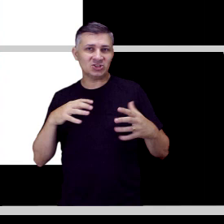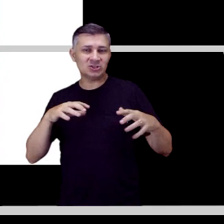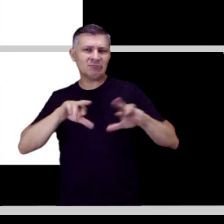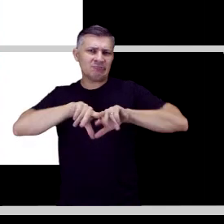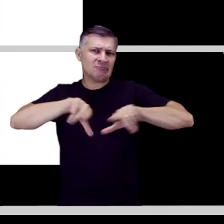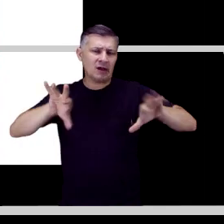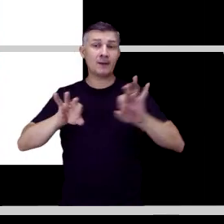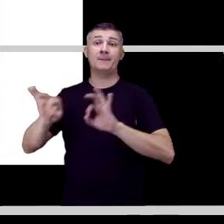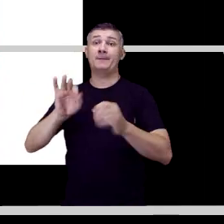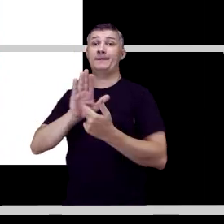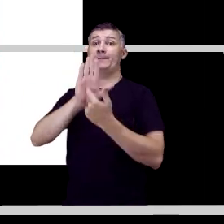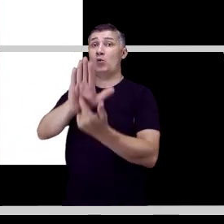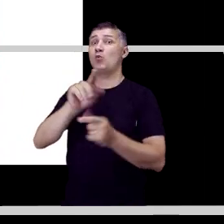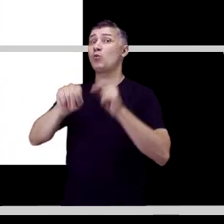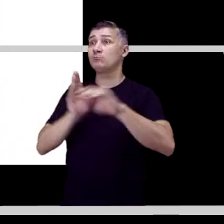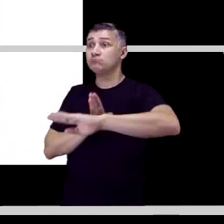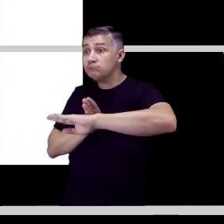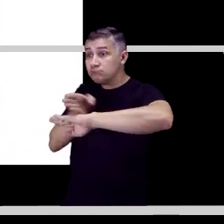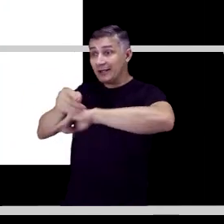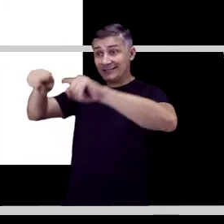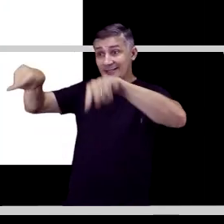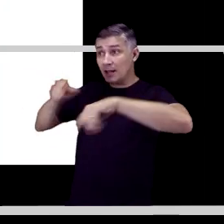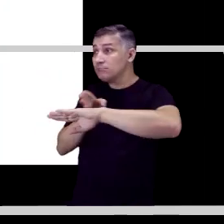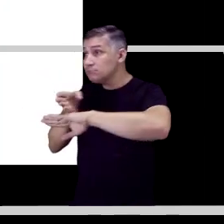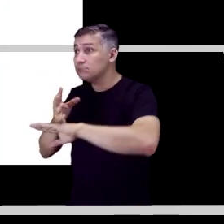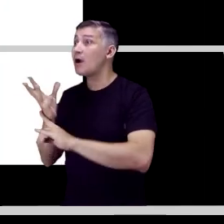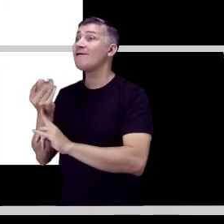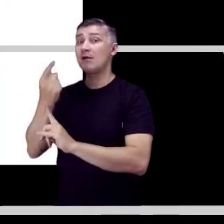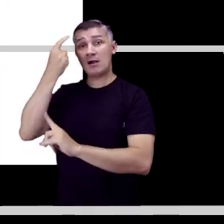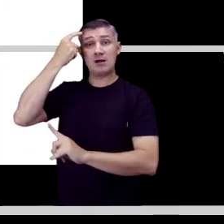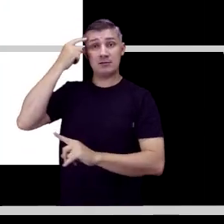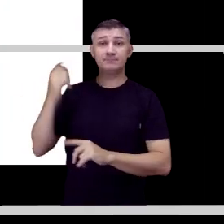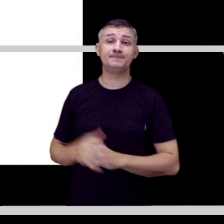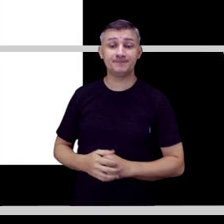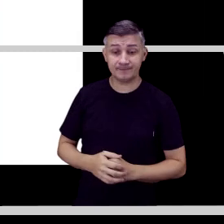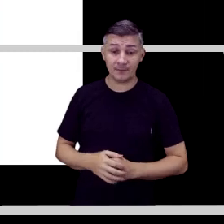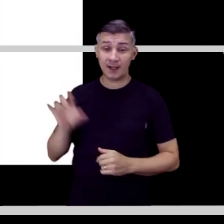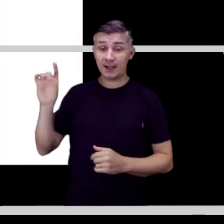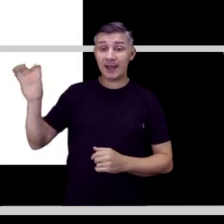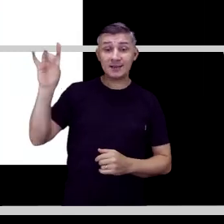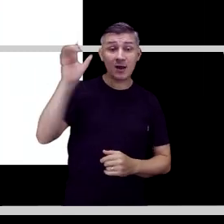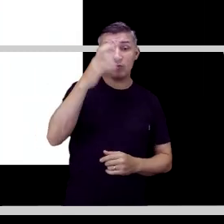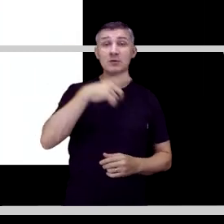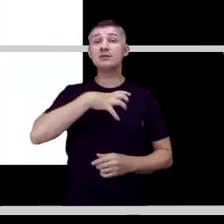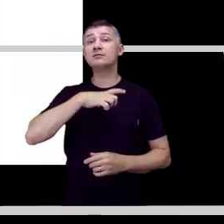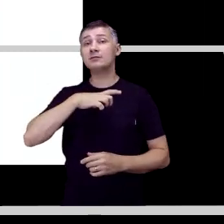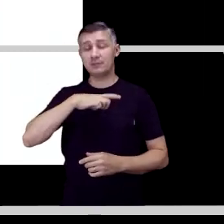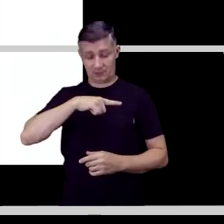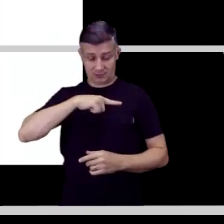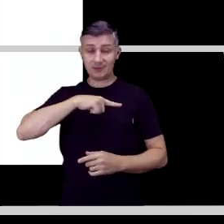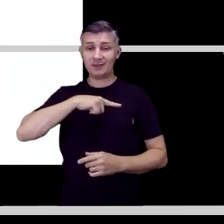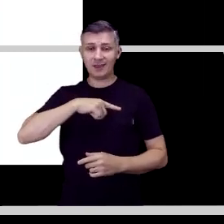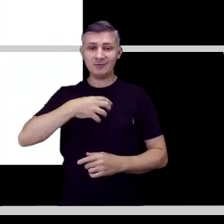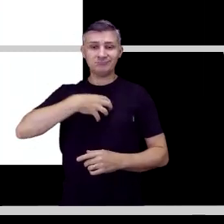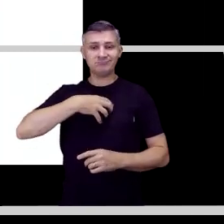escala e preparando para ver essa explosão em cada uma das obras. Aí a gente pode ver como cada uma delas